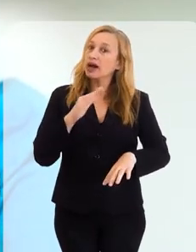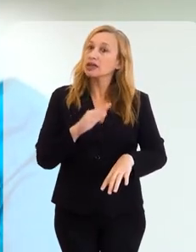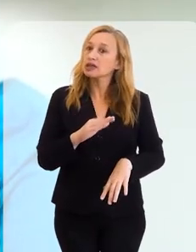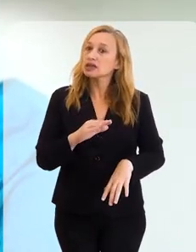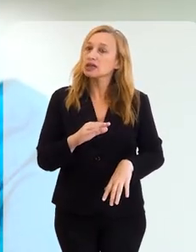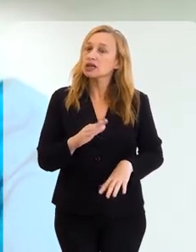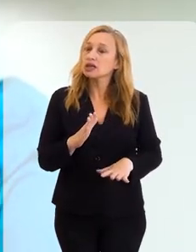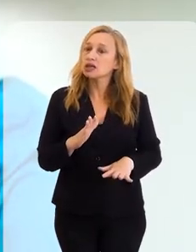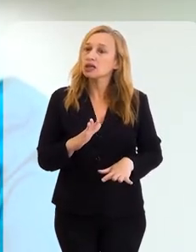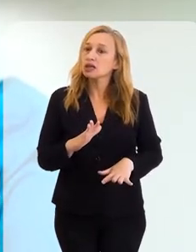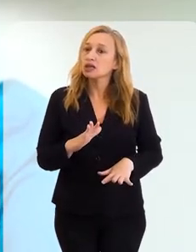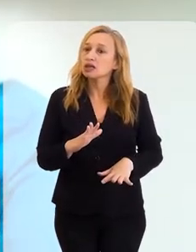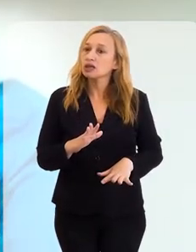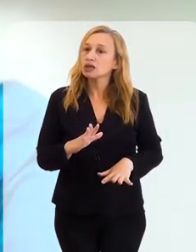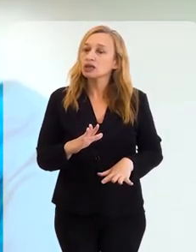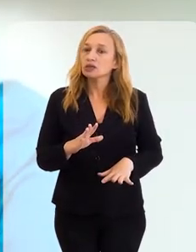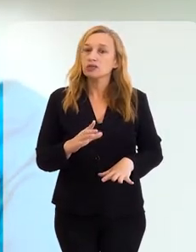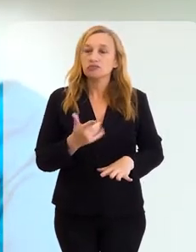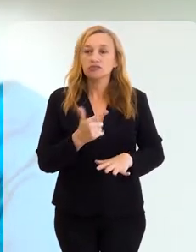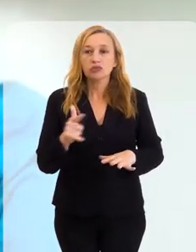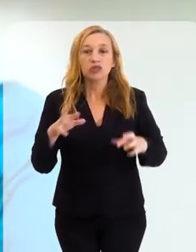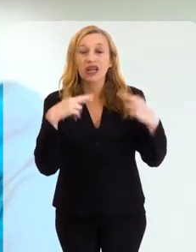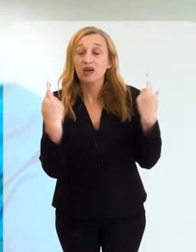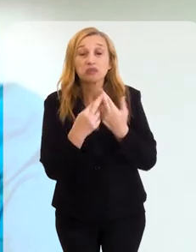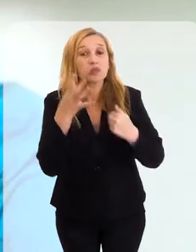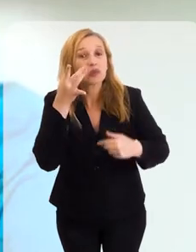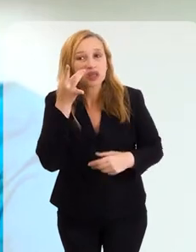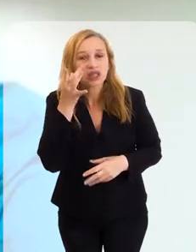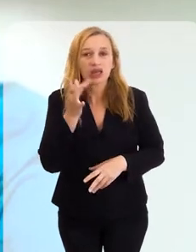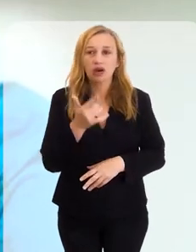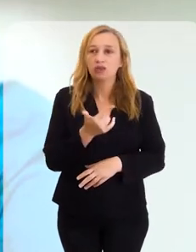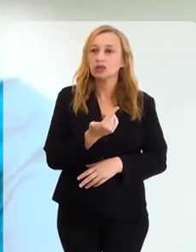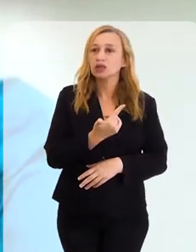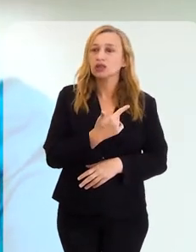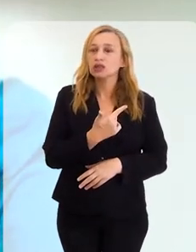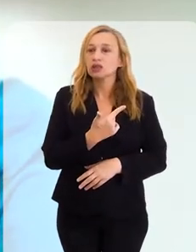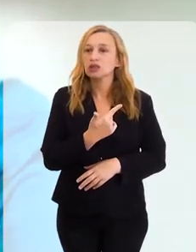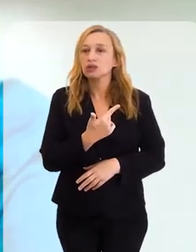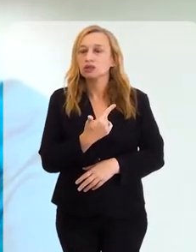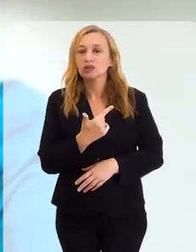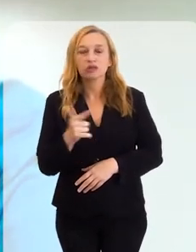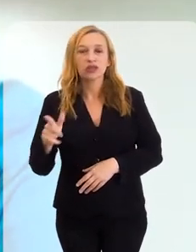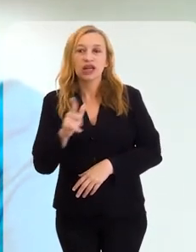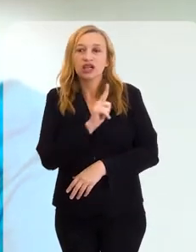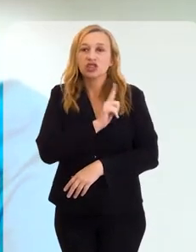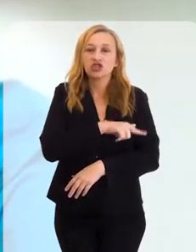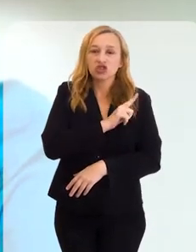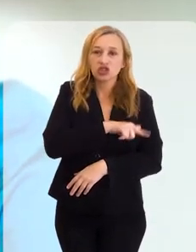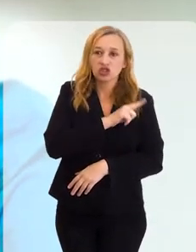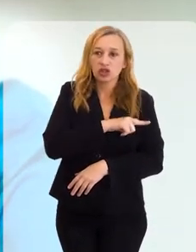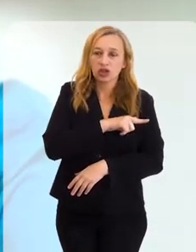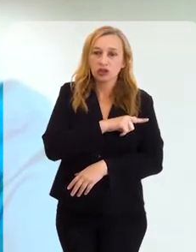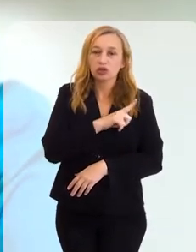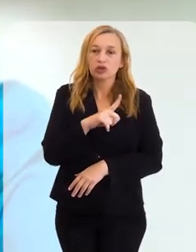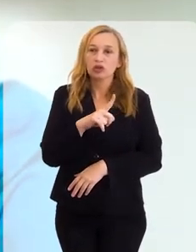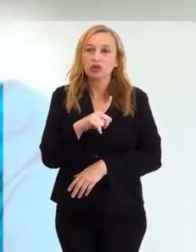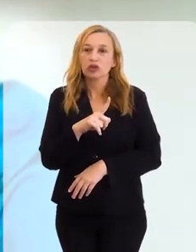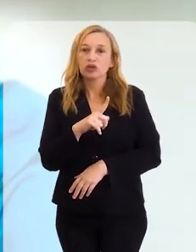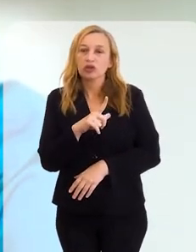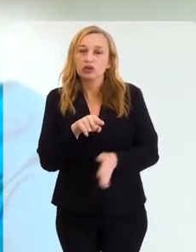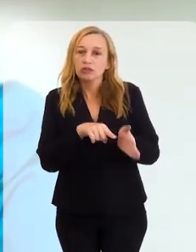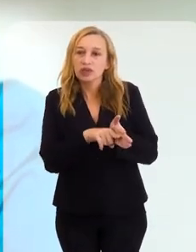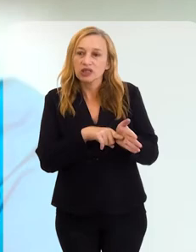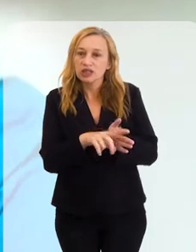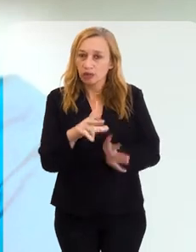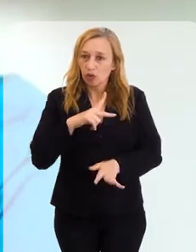e mais ainda, sem encontros presenciais e sem ferramentas de gestão, né, do